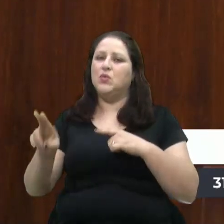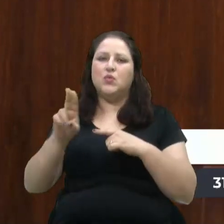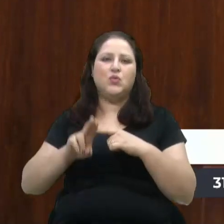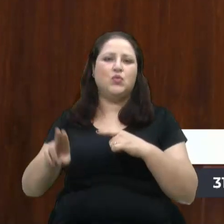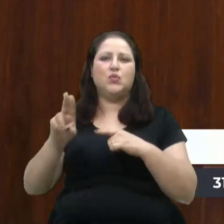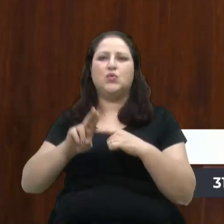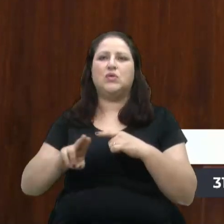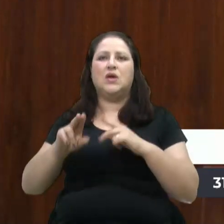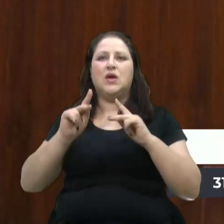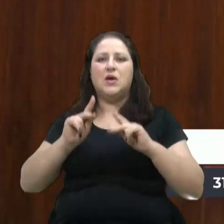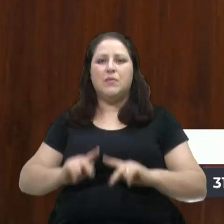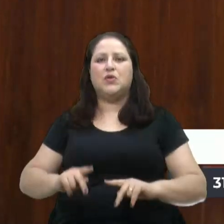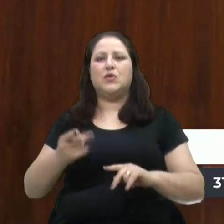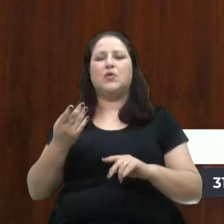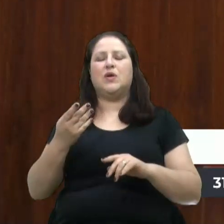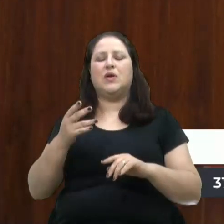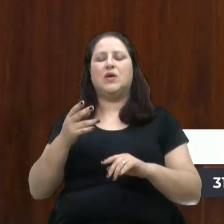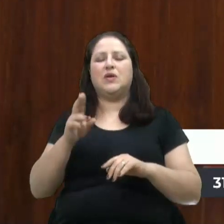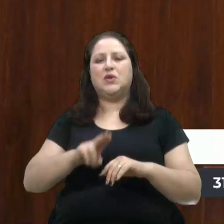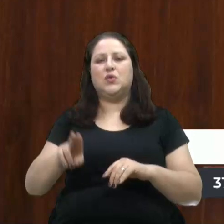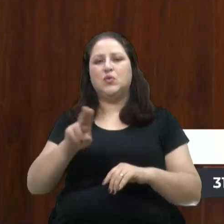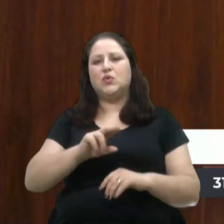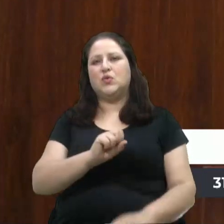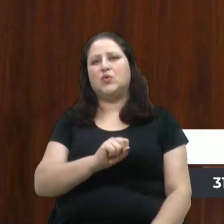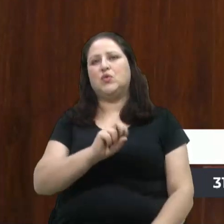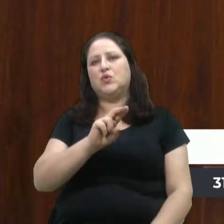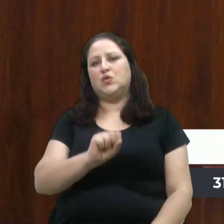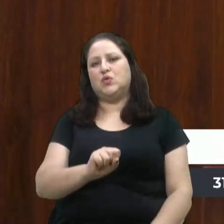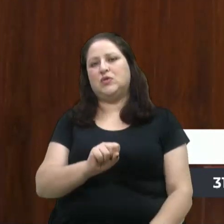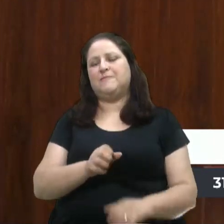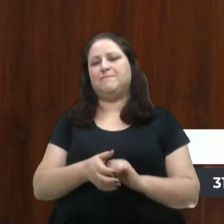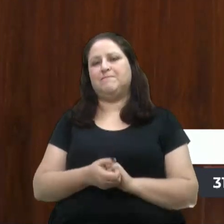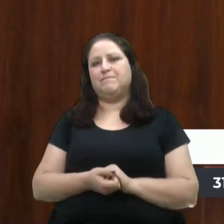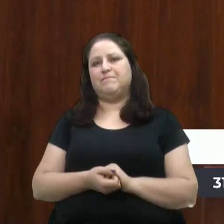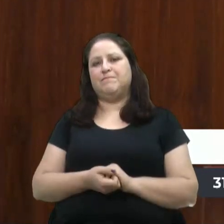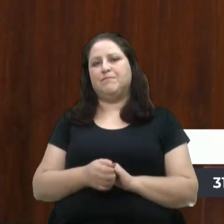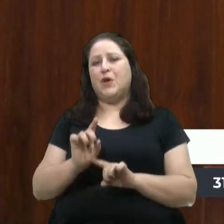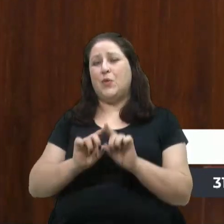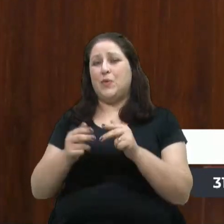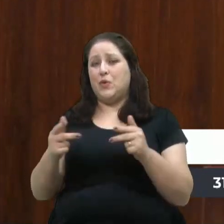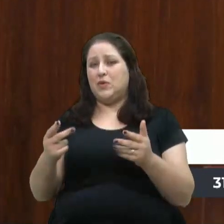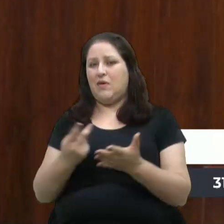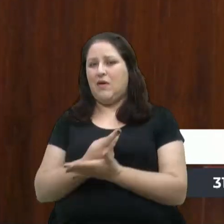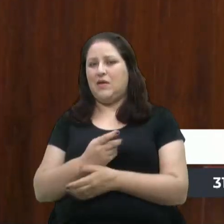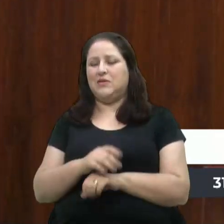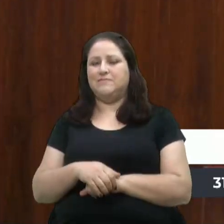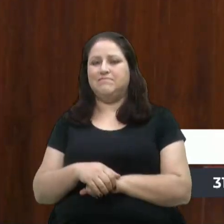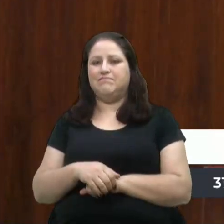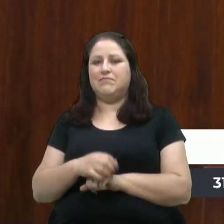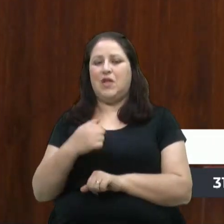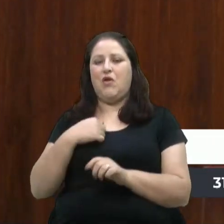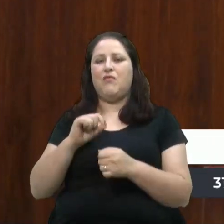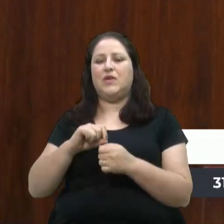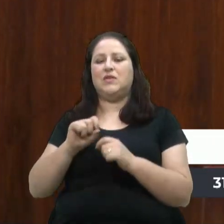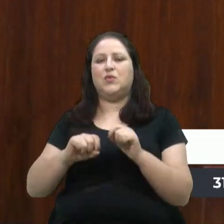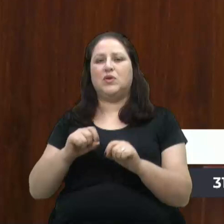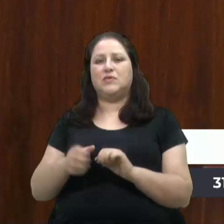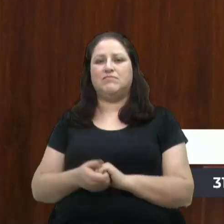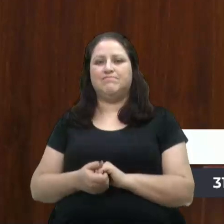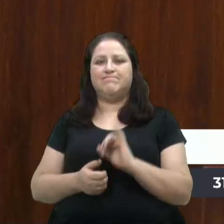os beneficiários ou para os usuários do SUS alguma coisa está errada que que eu vou fazer